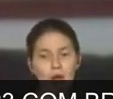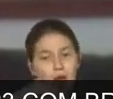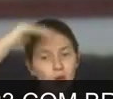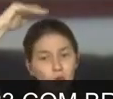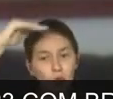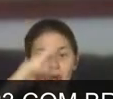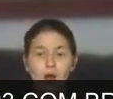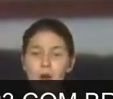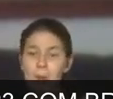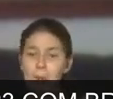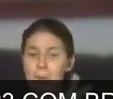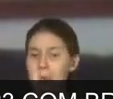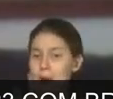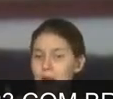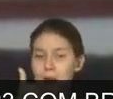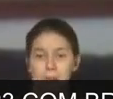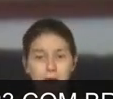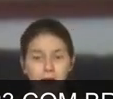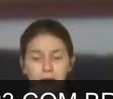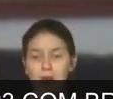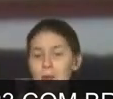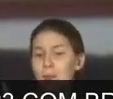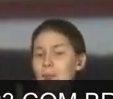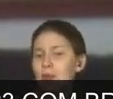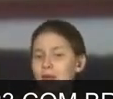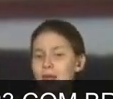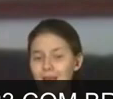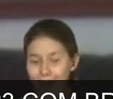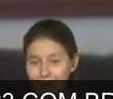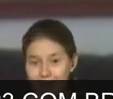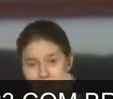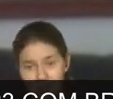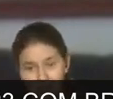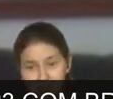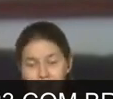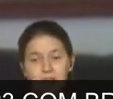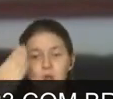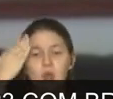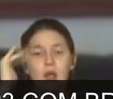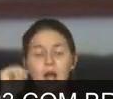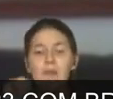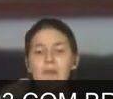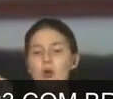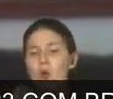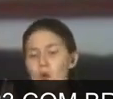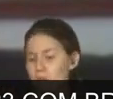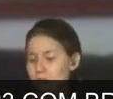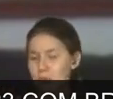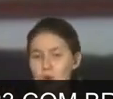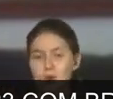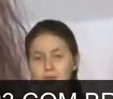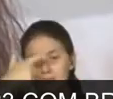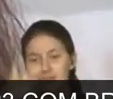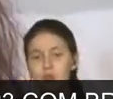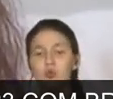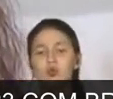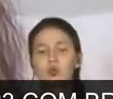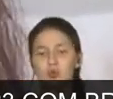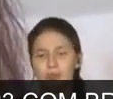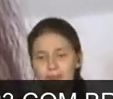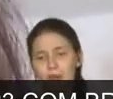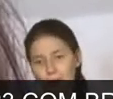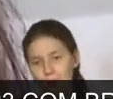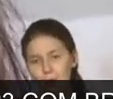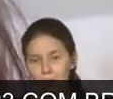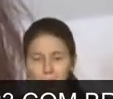pais, porque eles não sabem falar e se proteger diante de certas situações. Na casa da